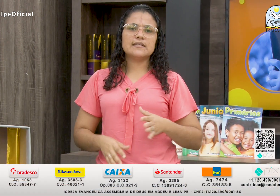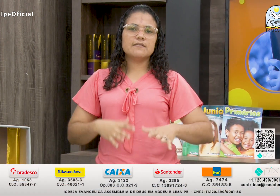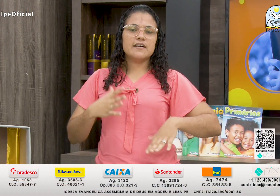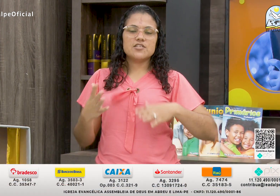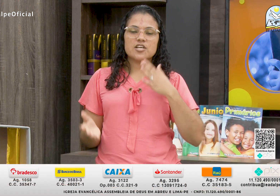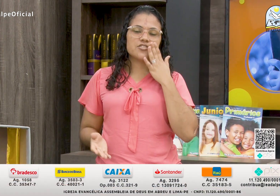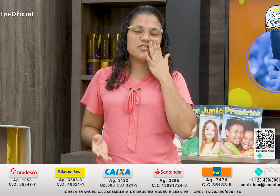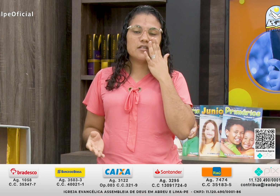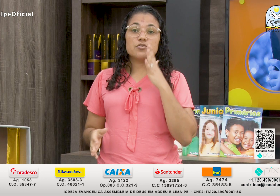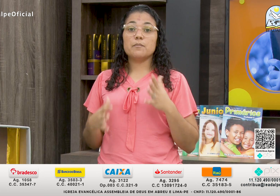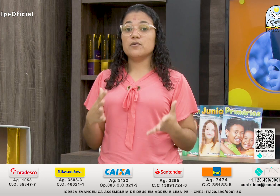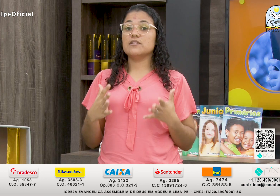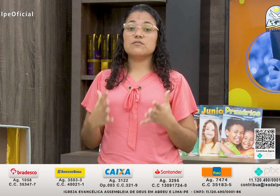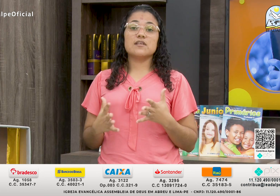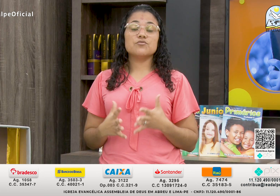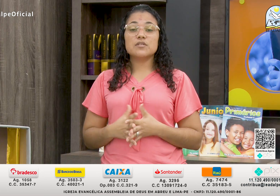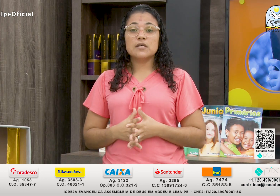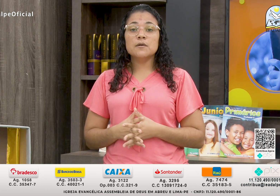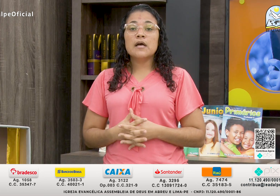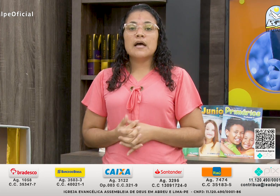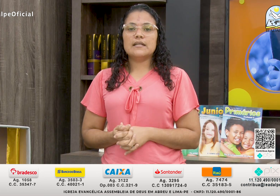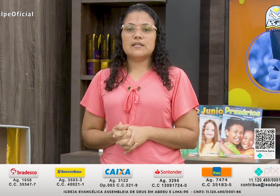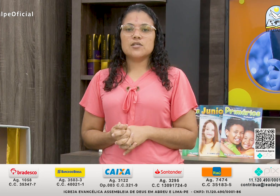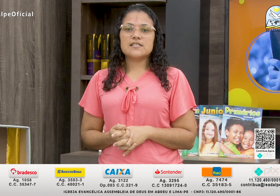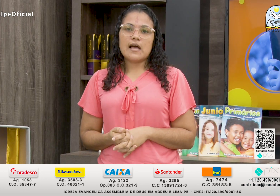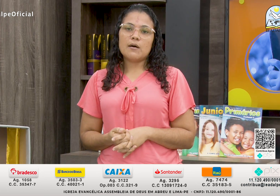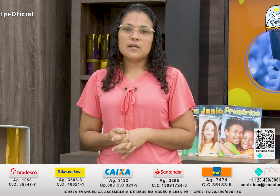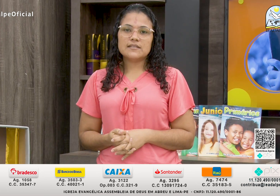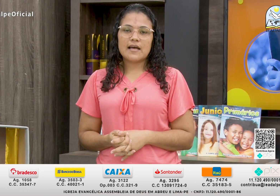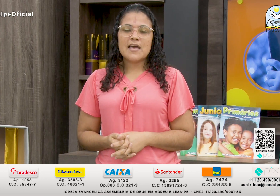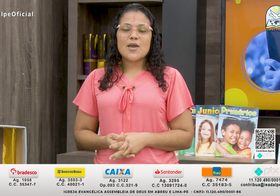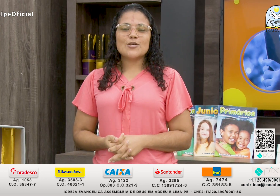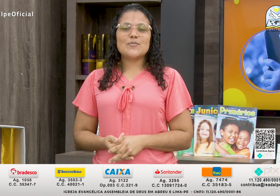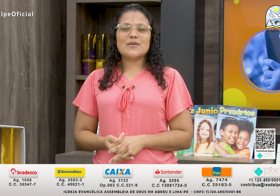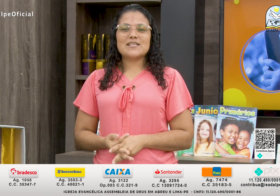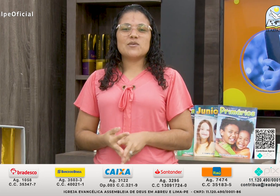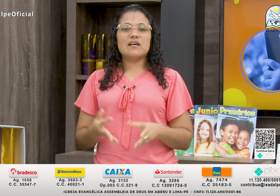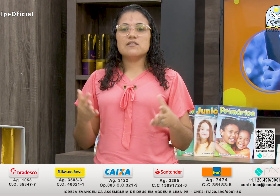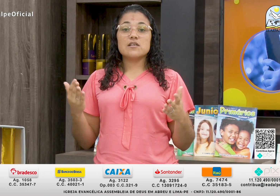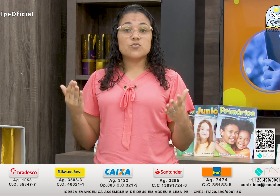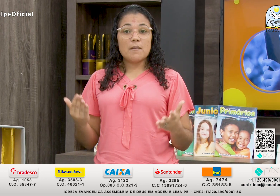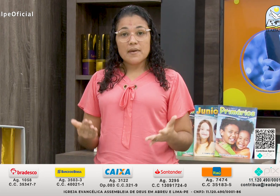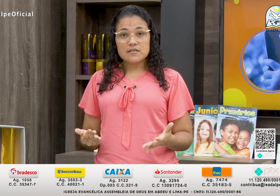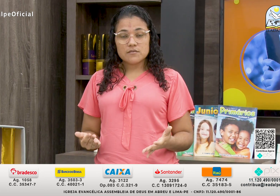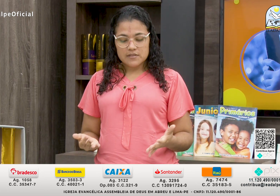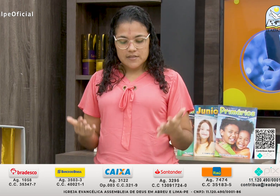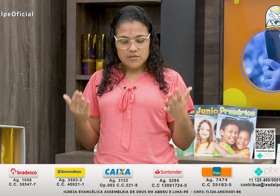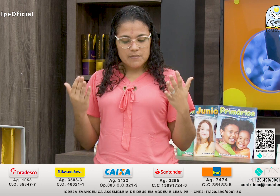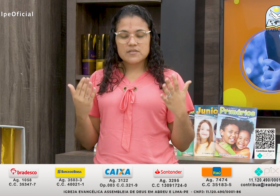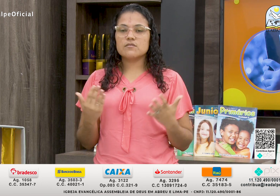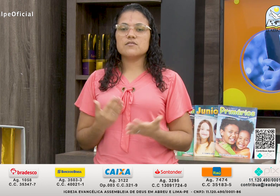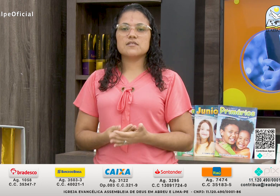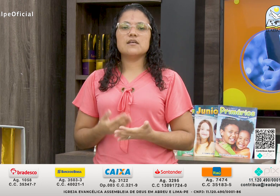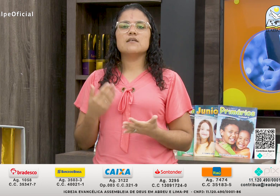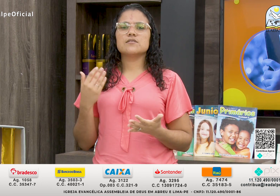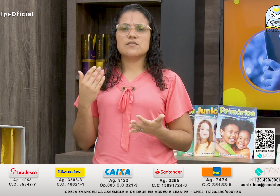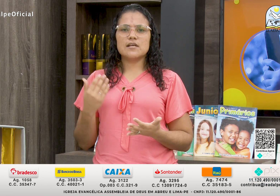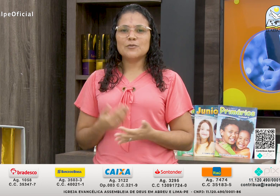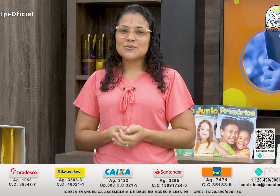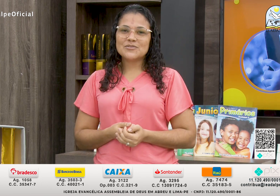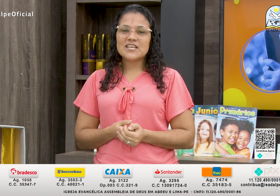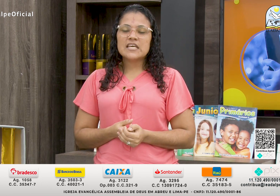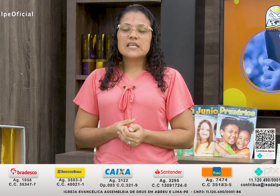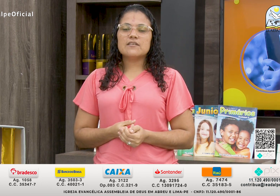tá? Ela tem várias caixas de texto que podem estar nos ajudando na nossa aula, tá? Eu espero que a sua aula seja uma bênção, que Deus abençoe você,